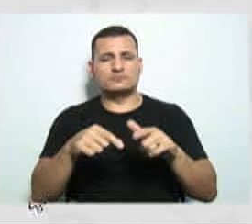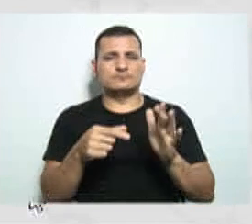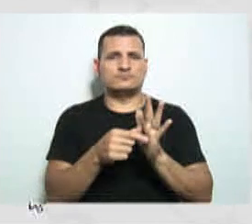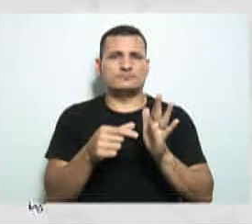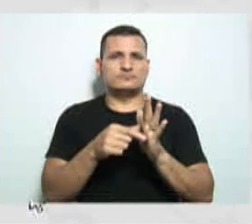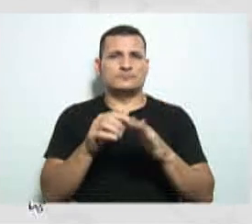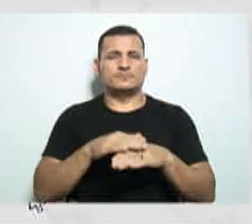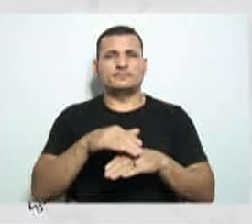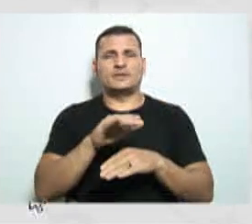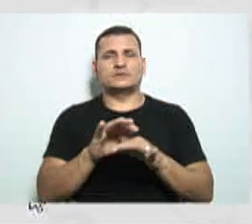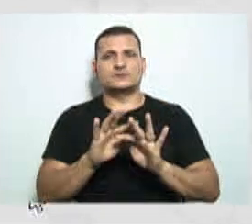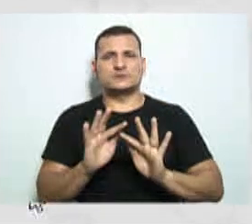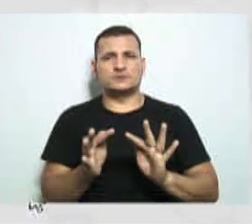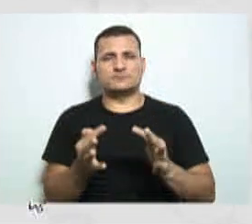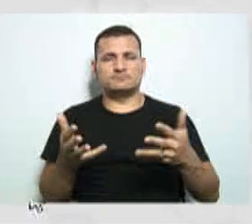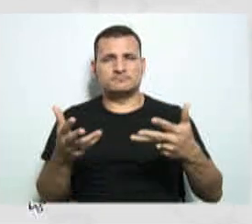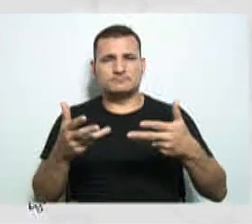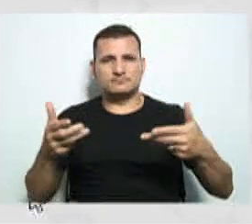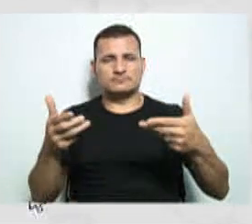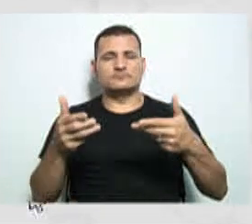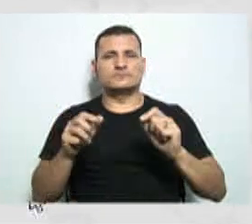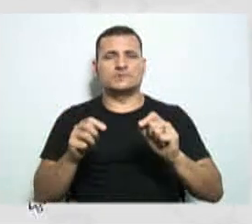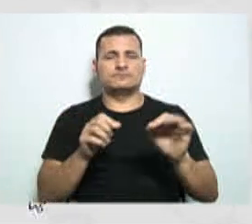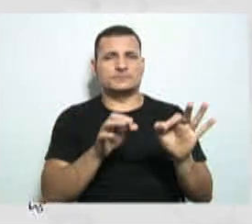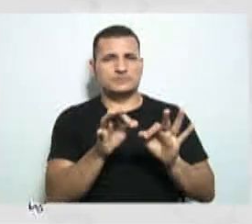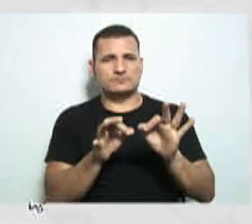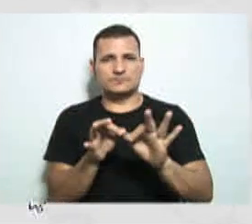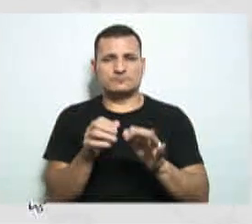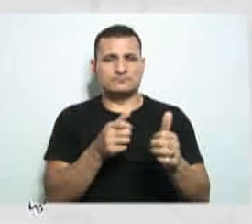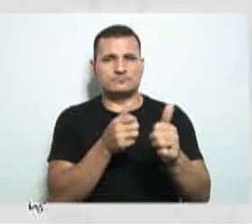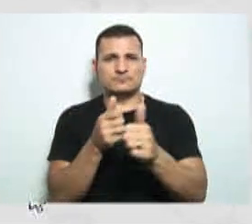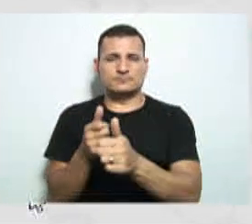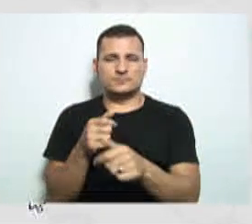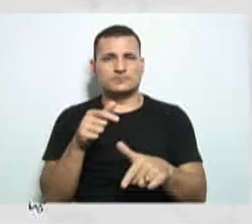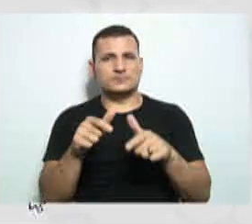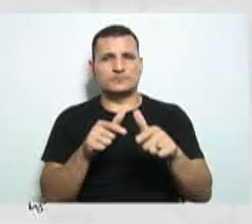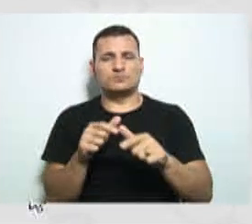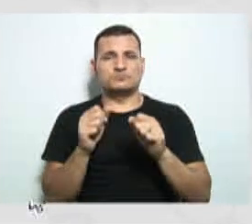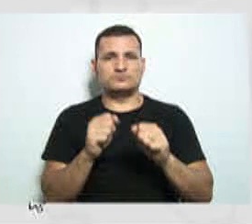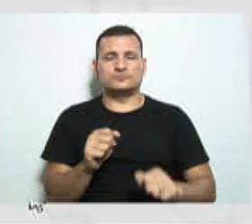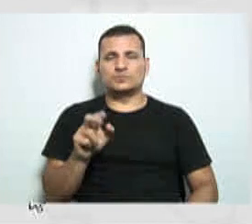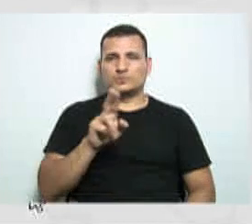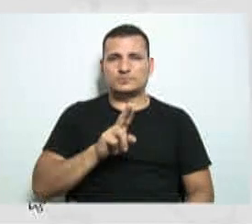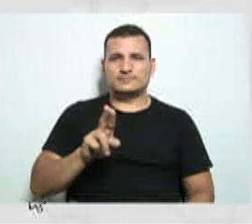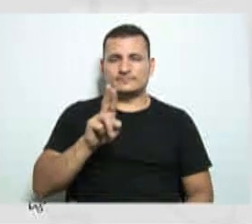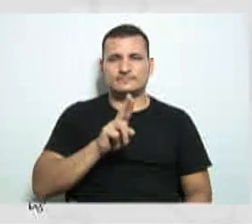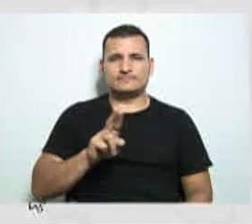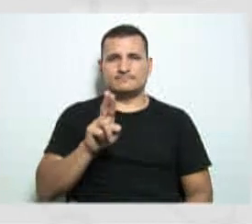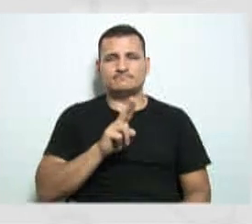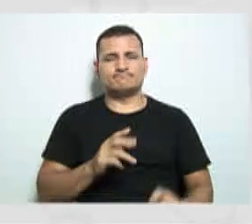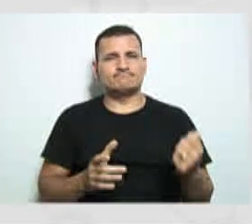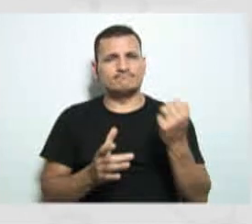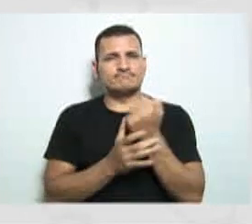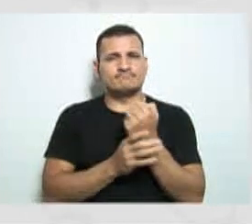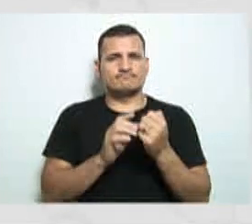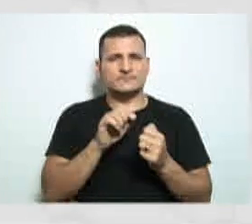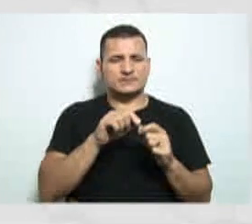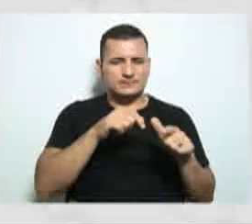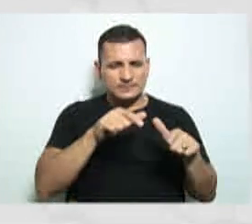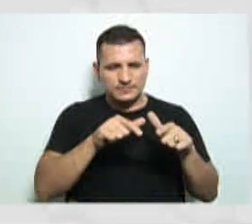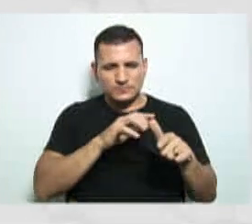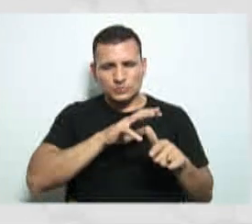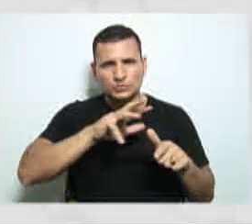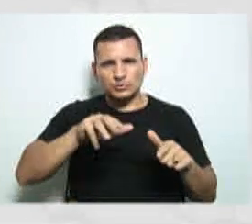simples e eficientes para o planejamento e o acompanhamento de atividades. Pode ser utilizado para garantir que nenhuma tarefa seja deixada